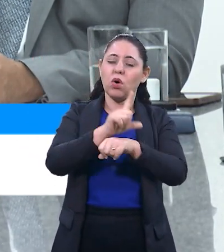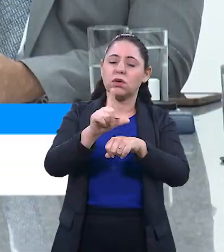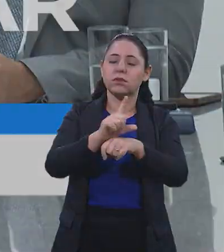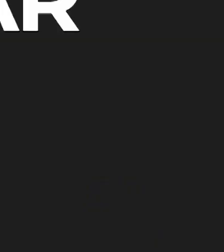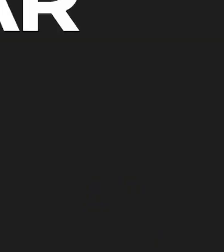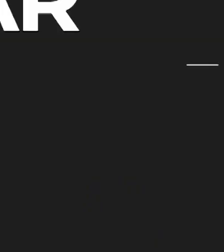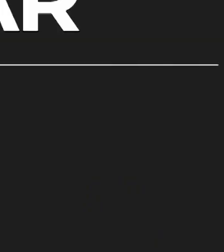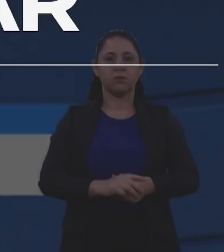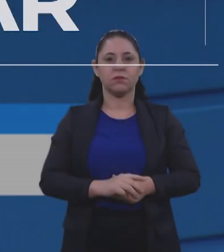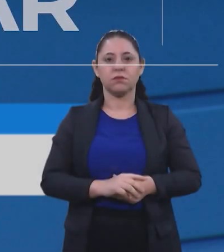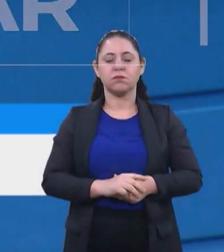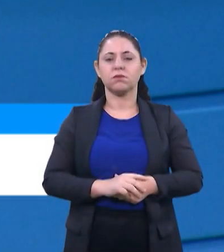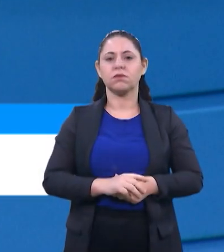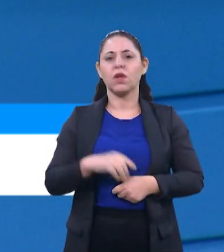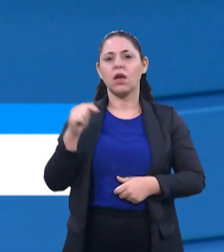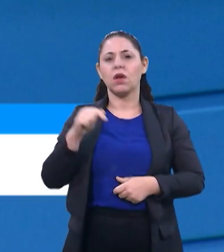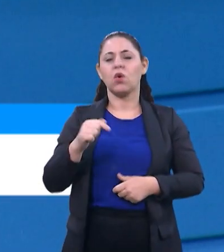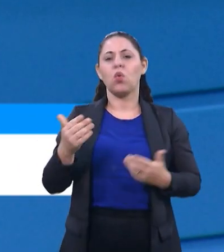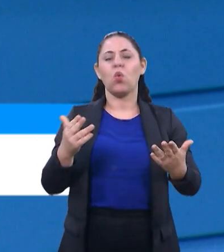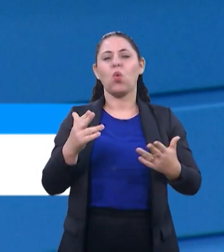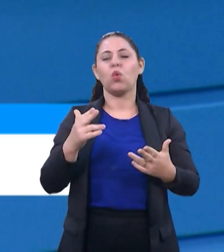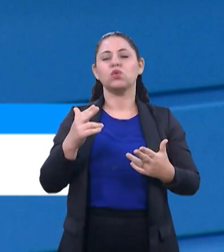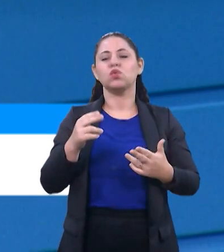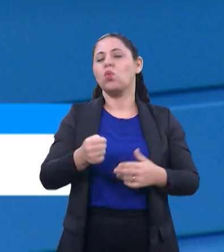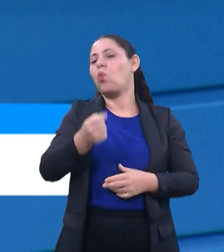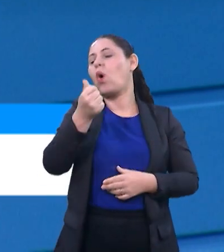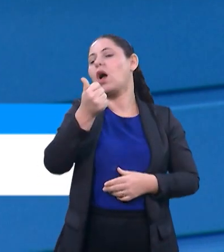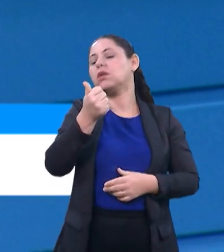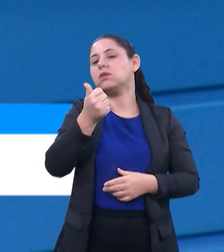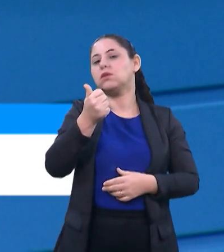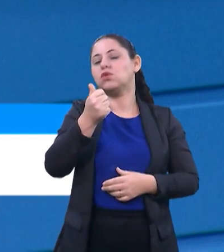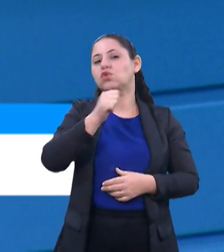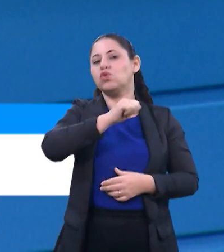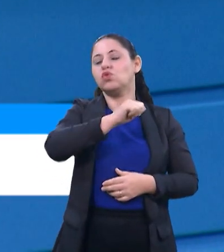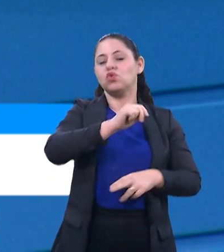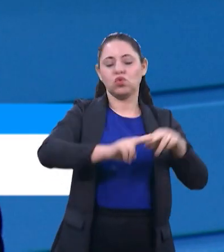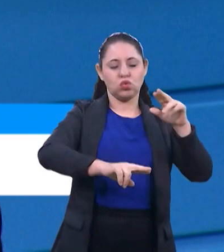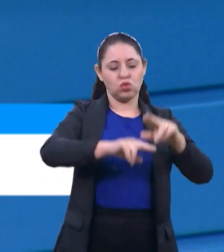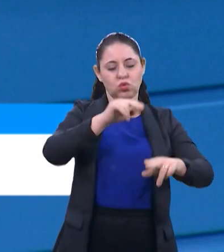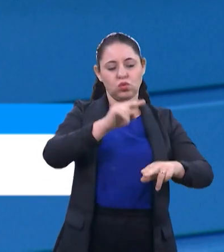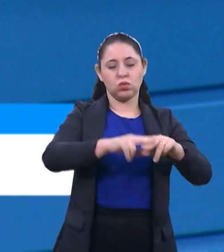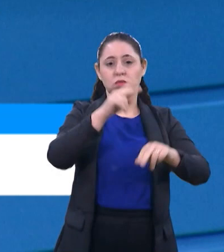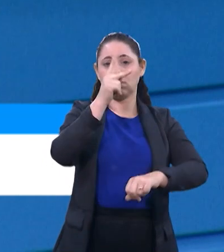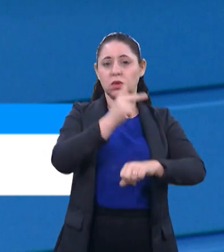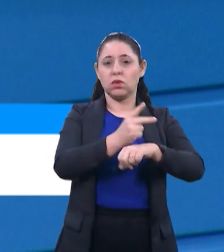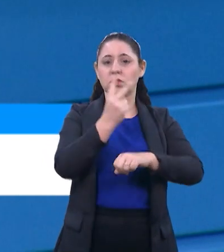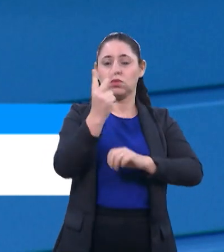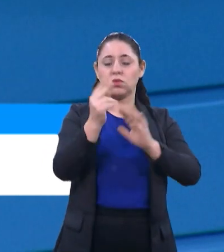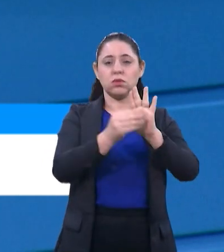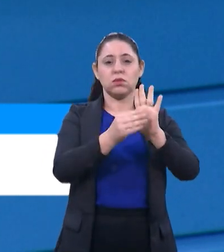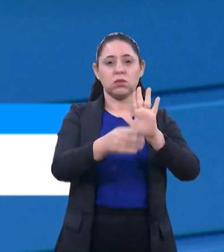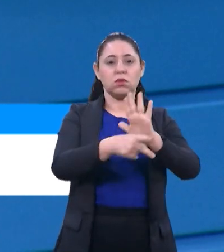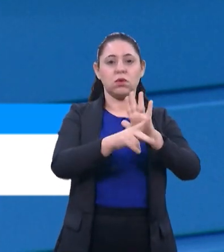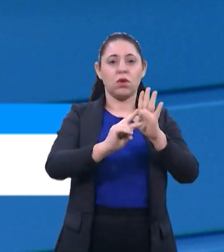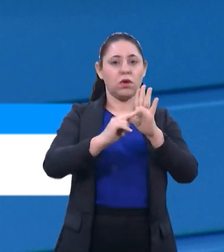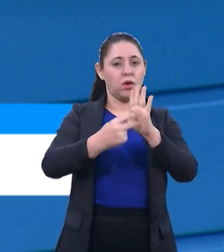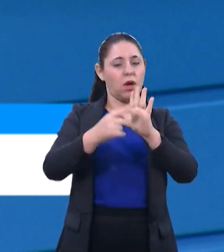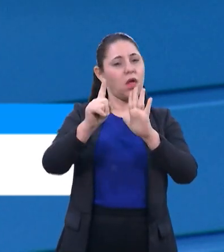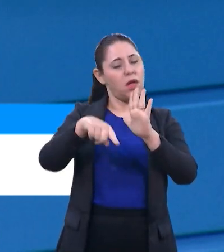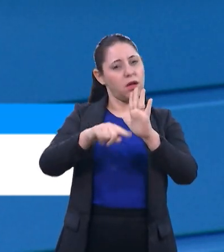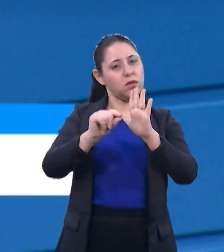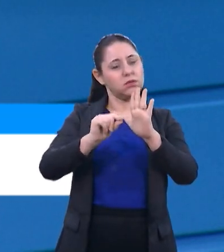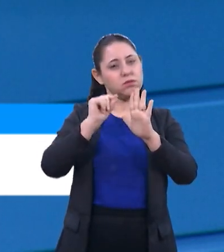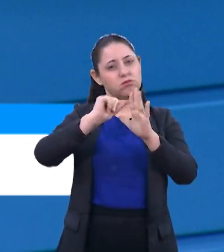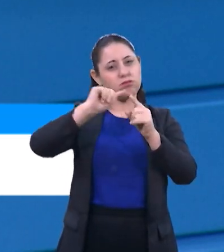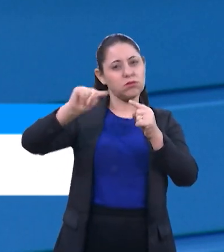gerações. Eu quero aqui, estamos chegando no Junho Prata, e as 2 indicações que eu apresento hoje